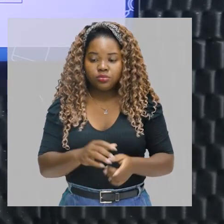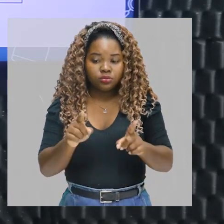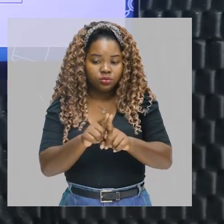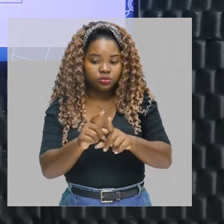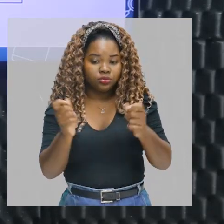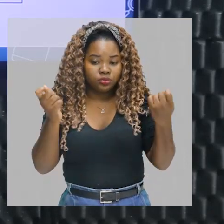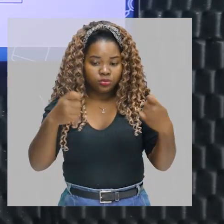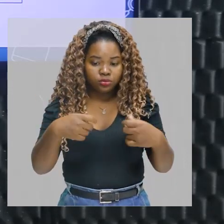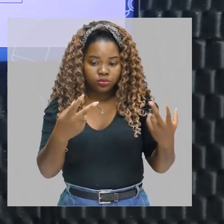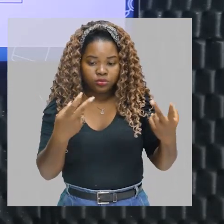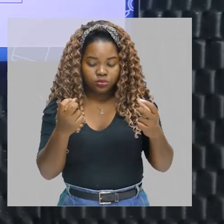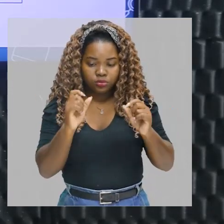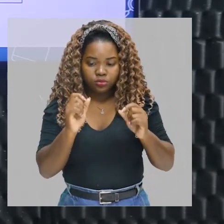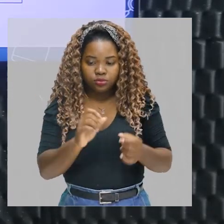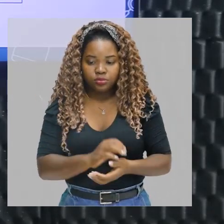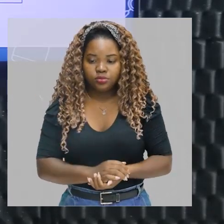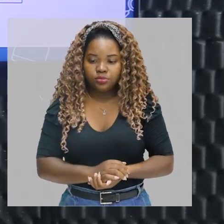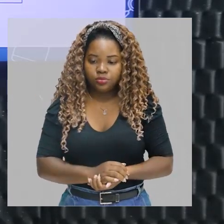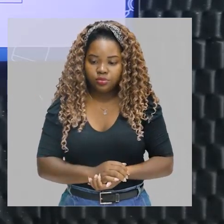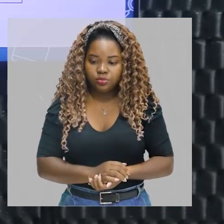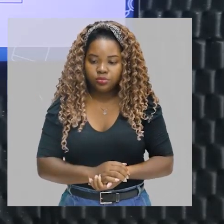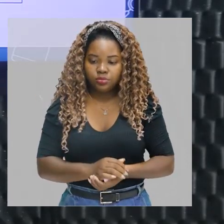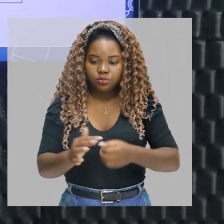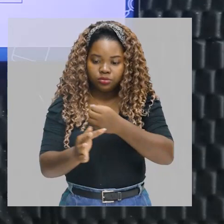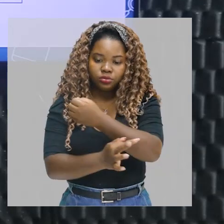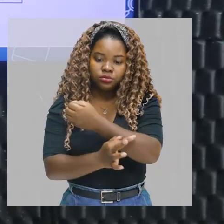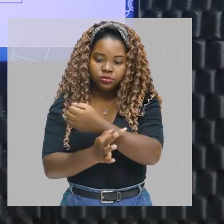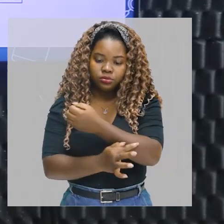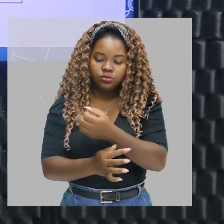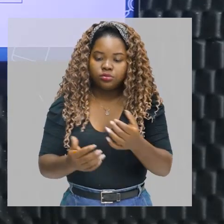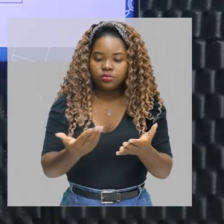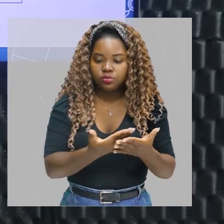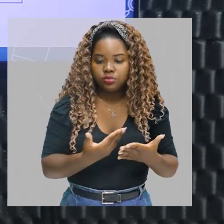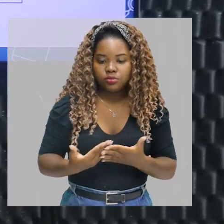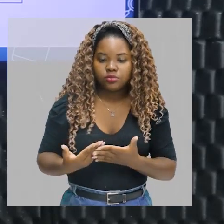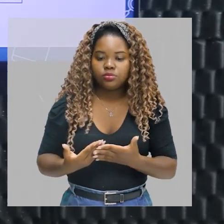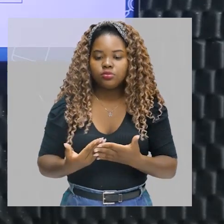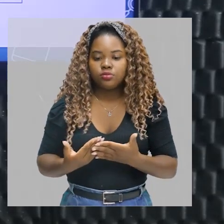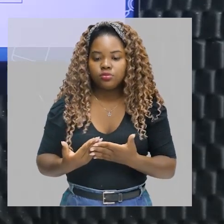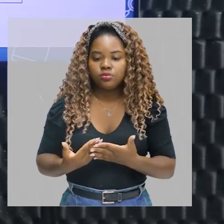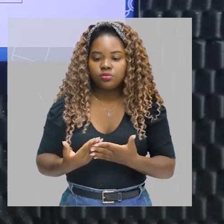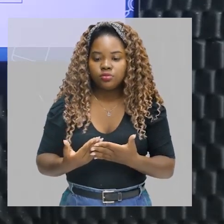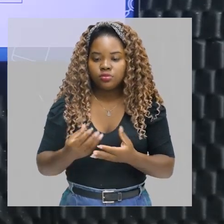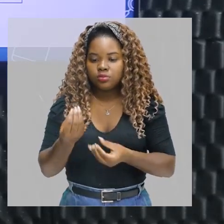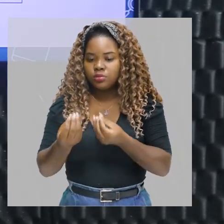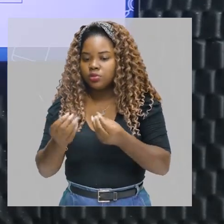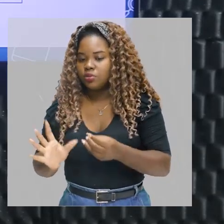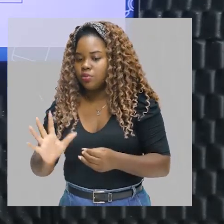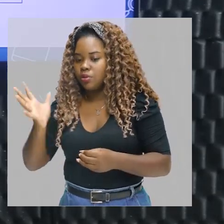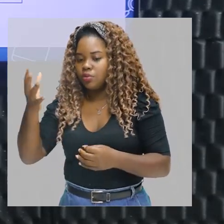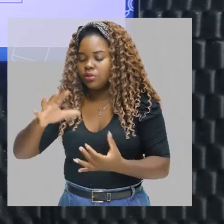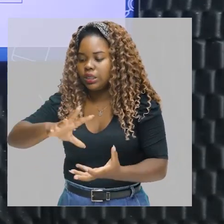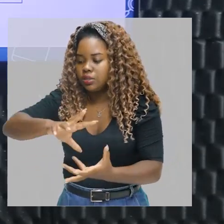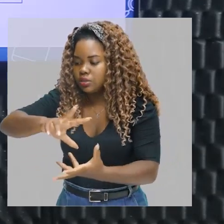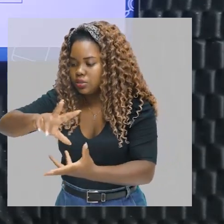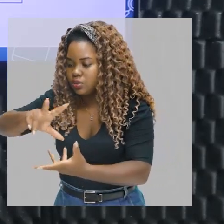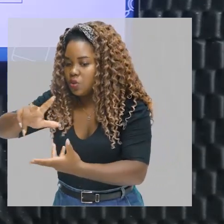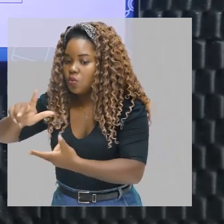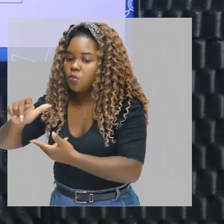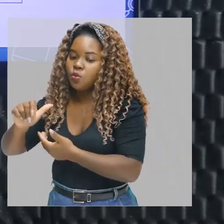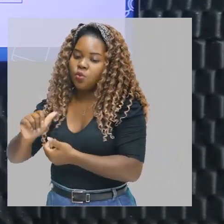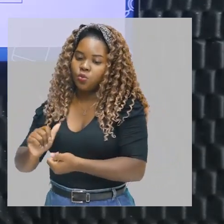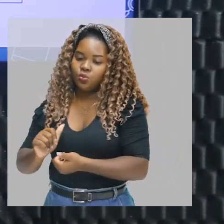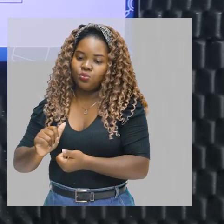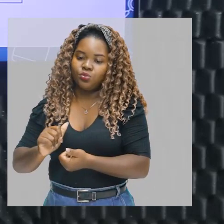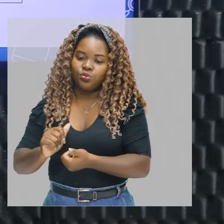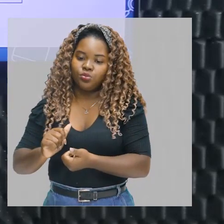pode afirmar que a física estuda a natureza do universo. Perceba que nós trocamos as palavras, mas o significado